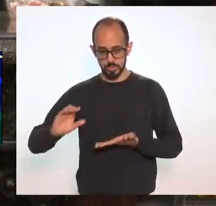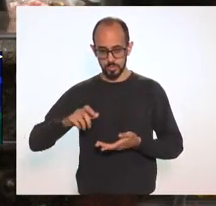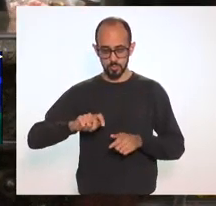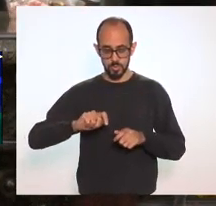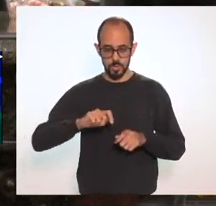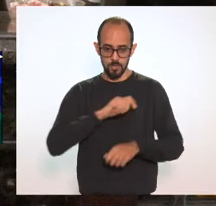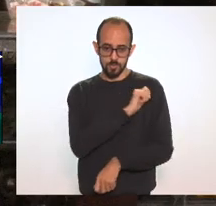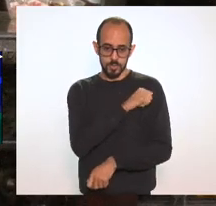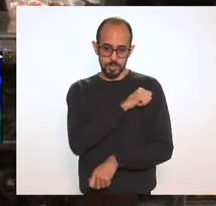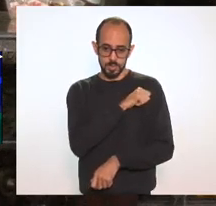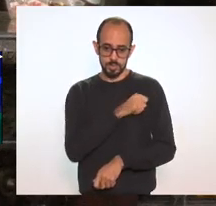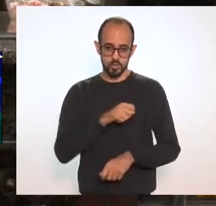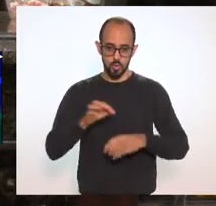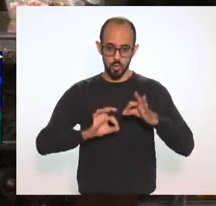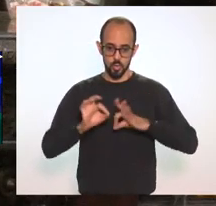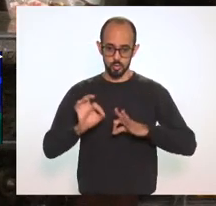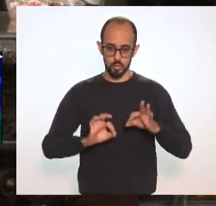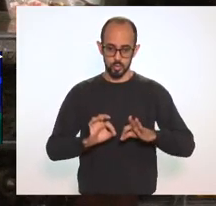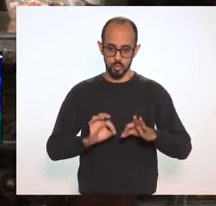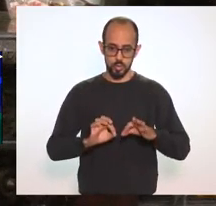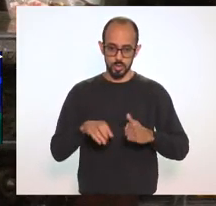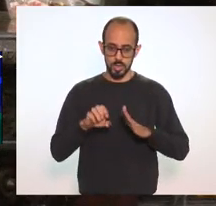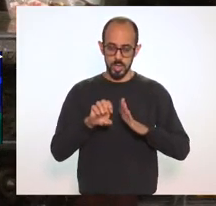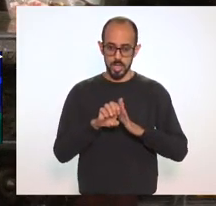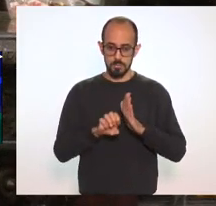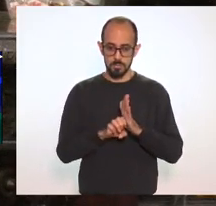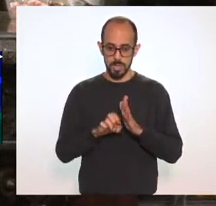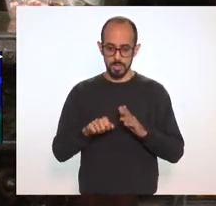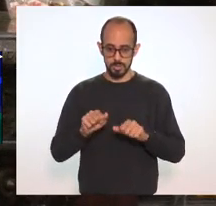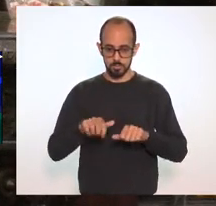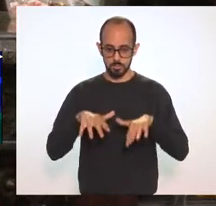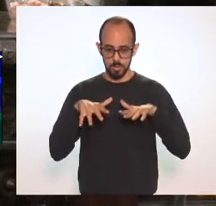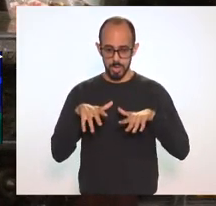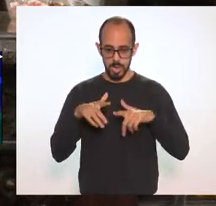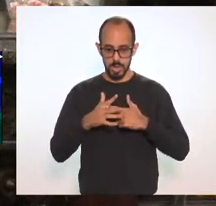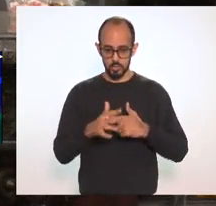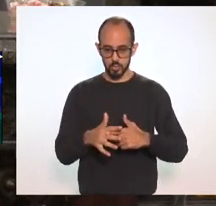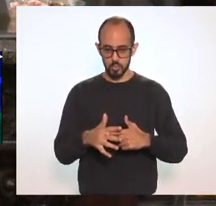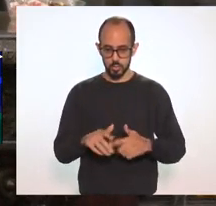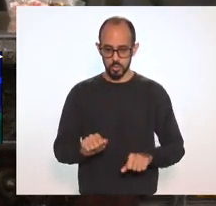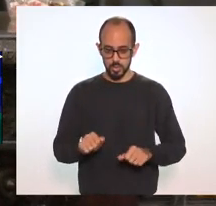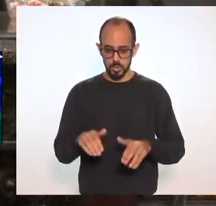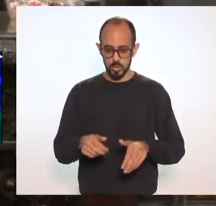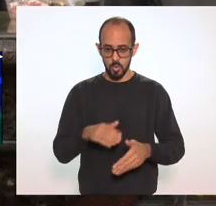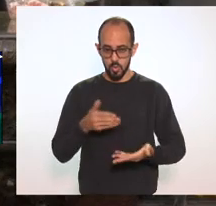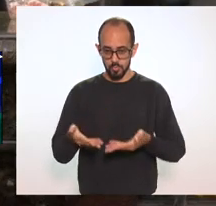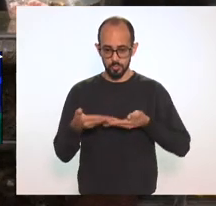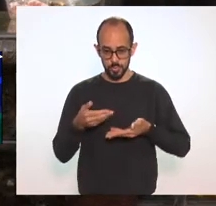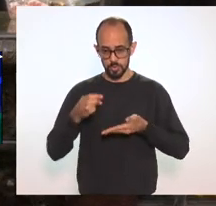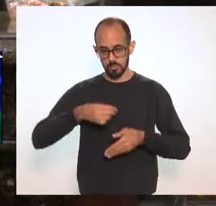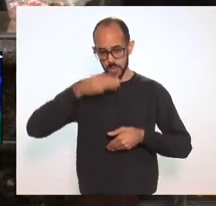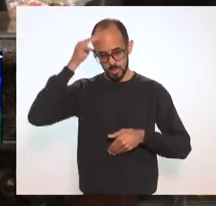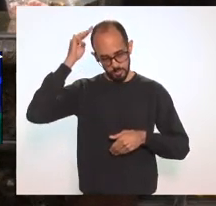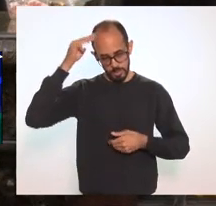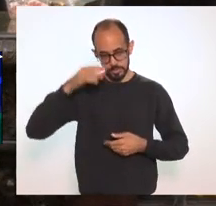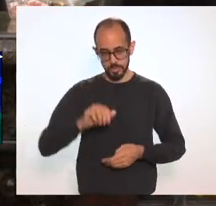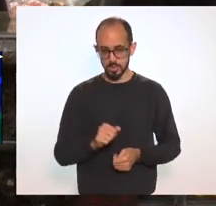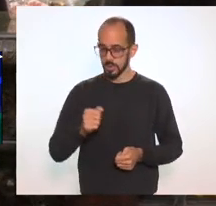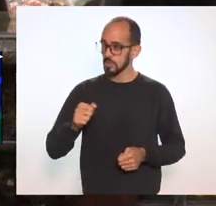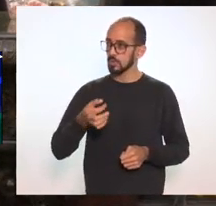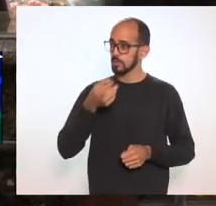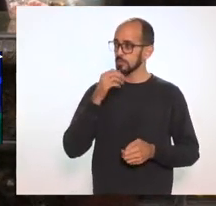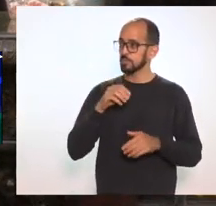Controle, a emenda de plenário. A presidência convida o deputado Márcio Pacheco para emitir